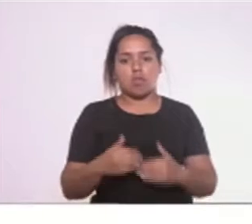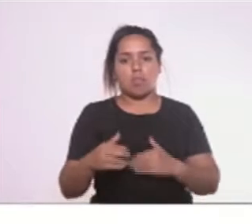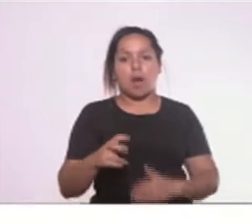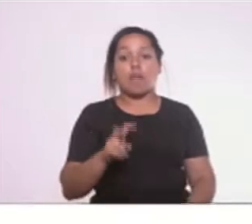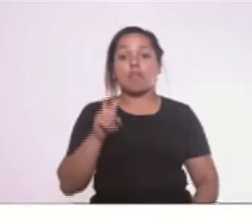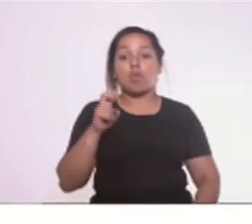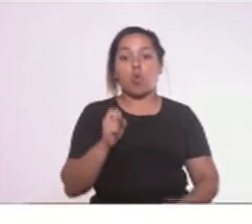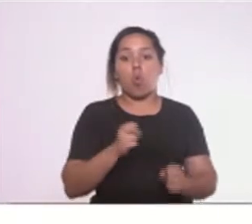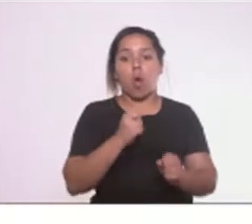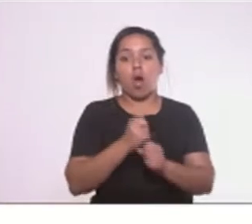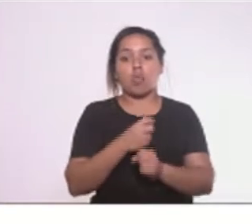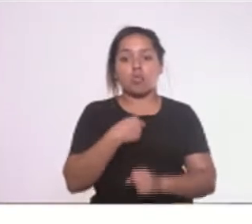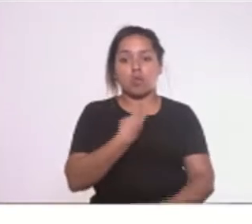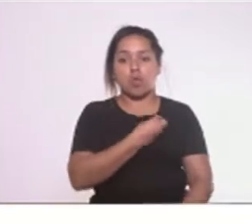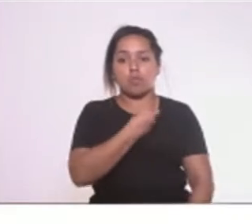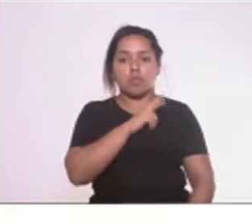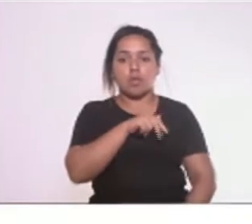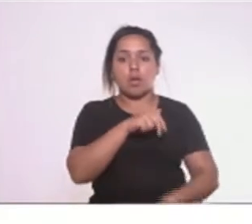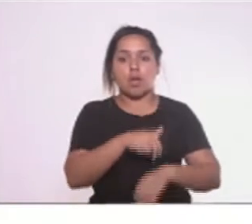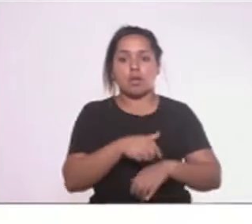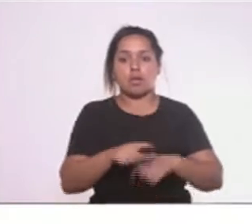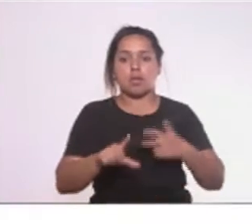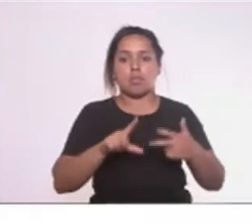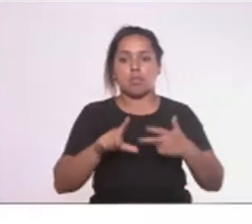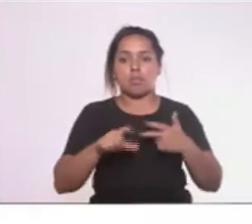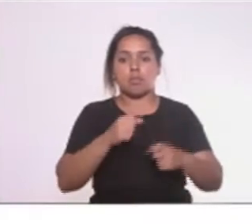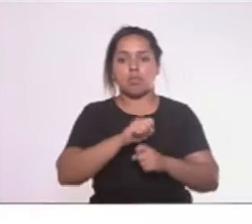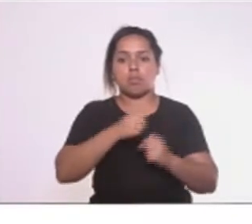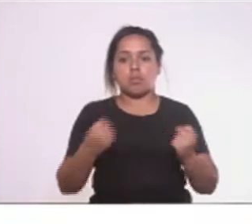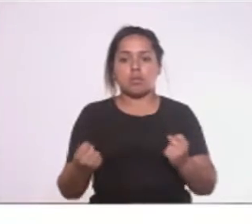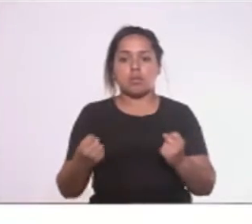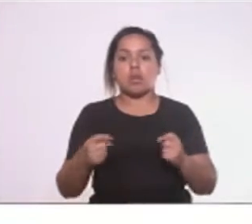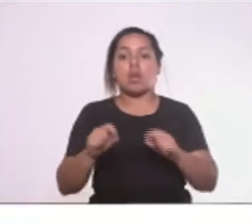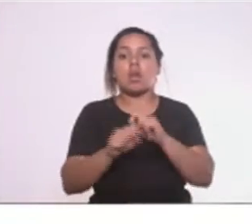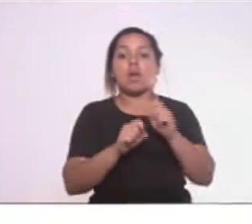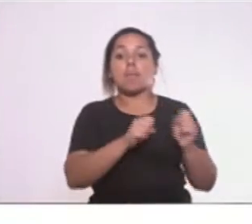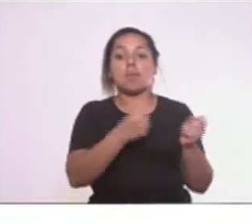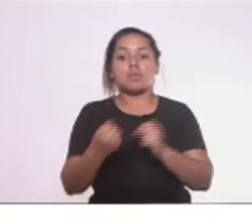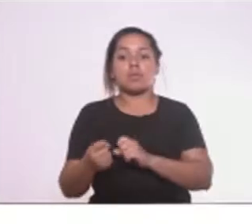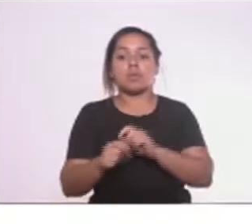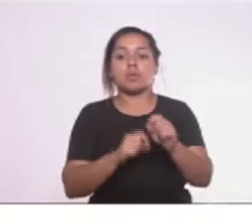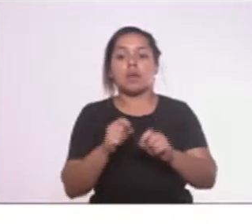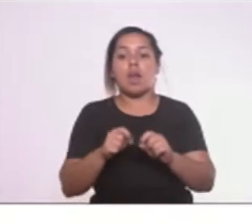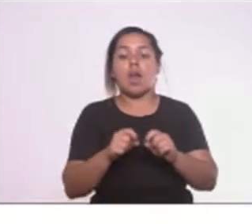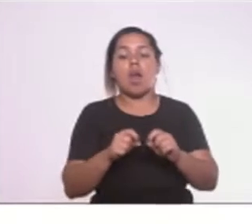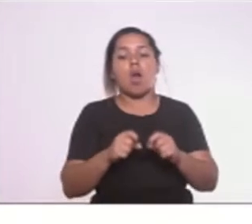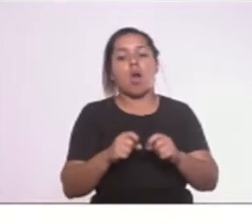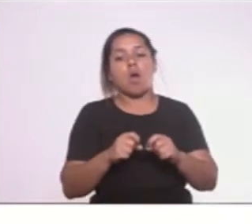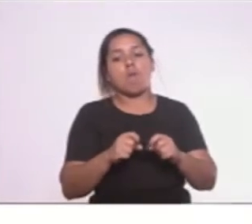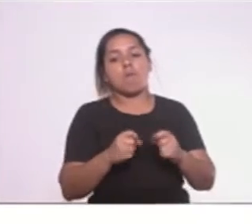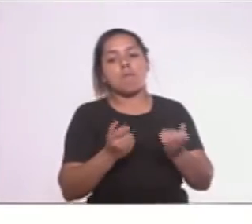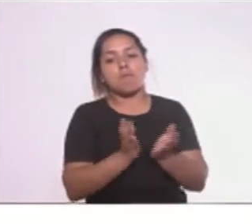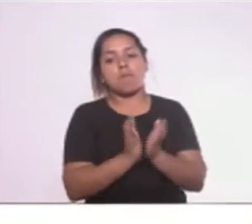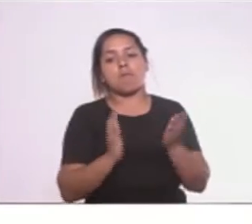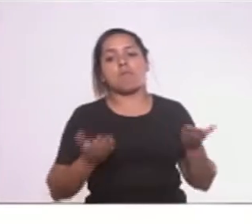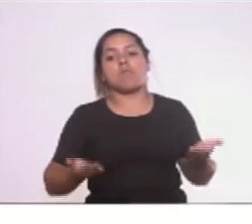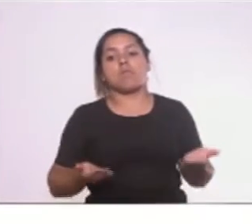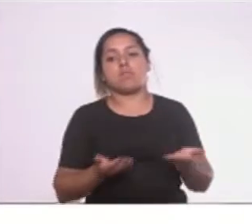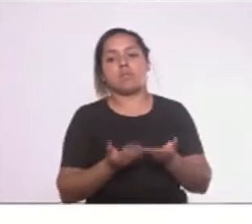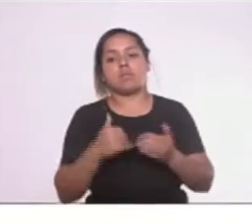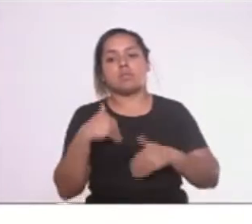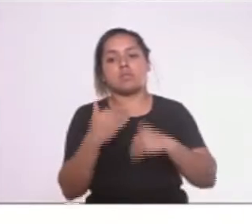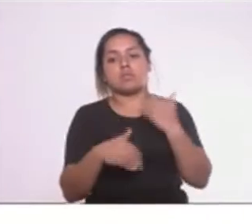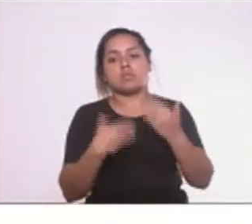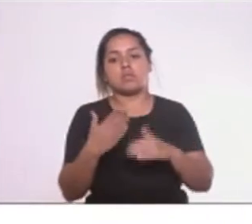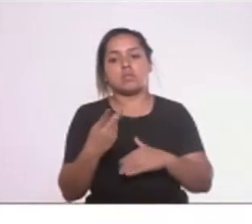foi o primeiro que eu comecei a interagir mais enfaticamente com o Fórum de Desenvolvimento da Casa. Saúdo a Geisa e a sua equipe.